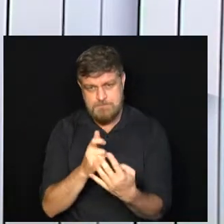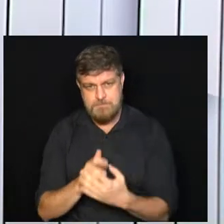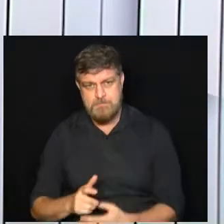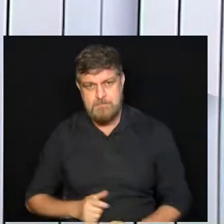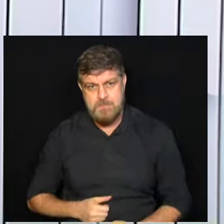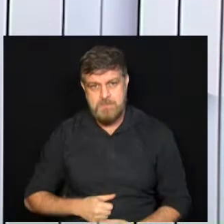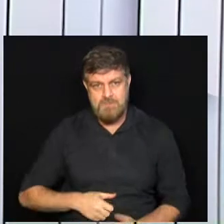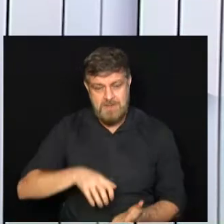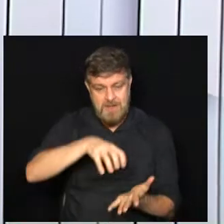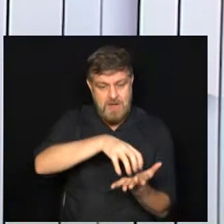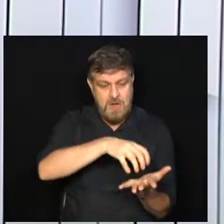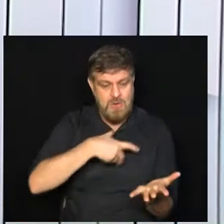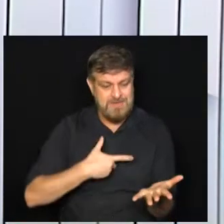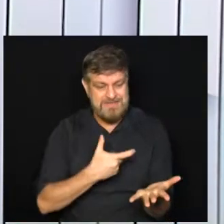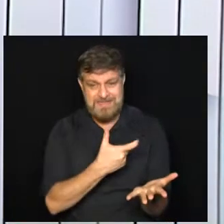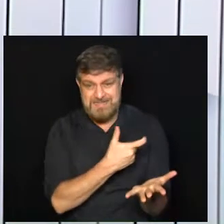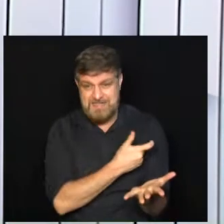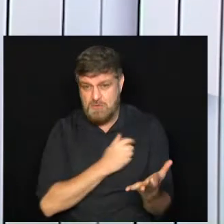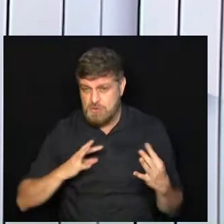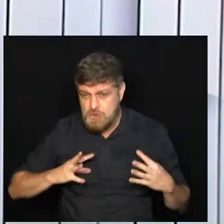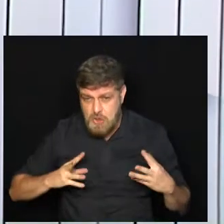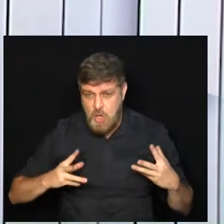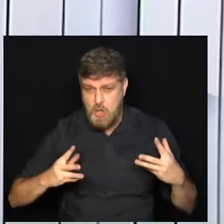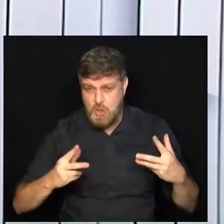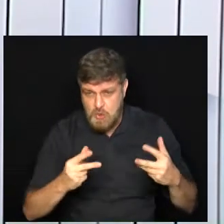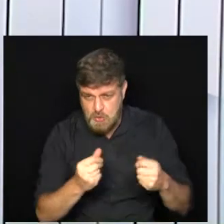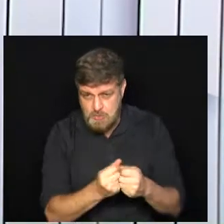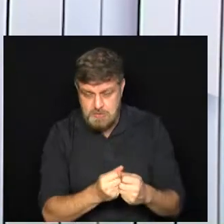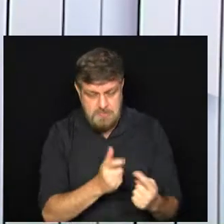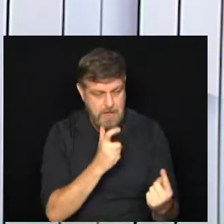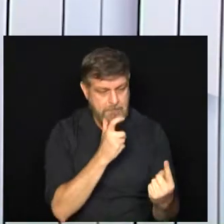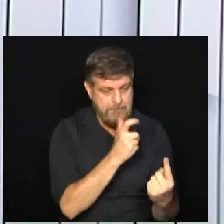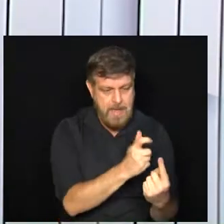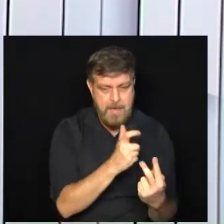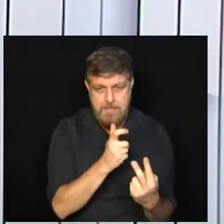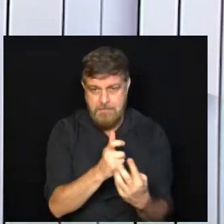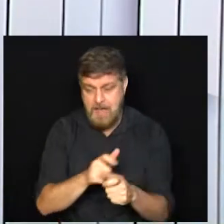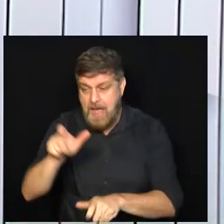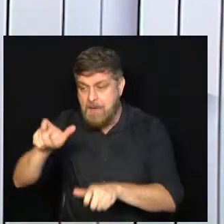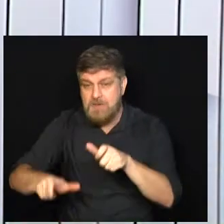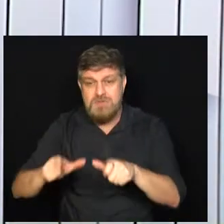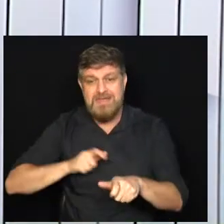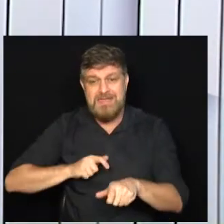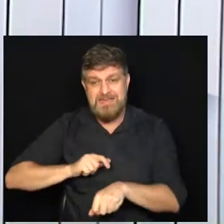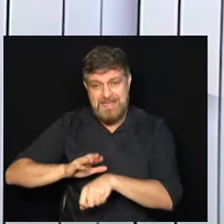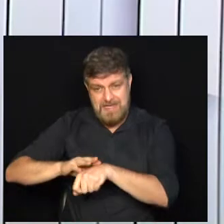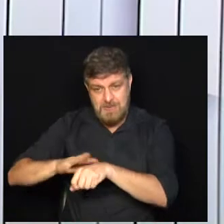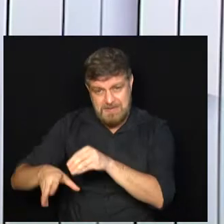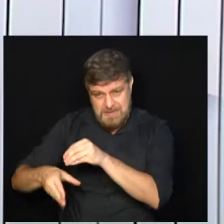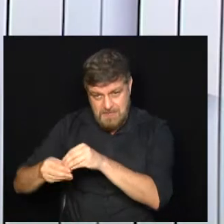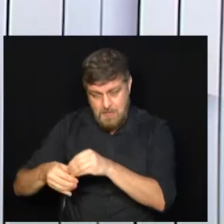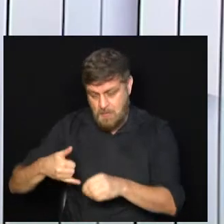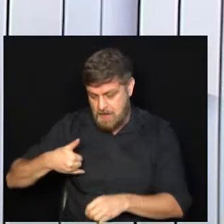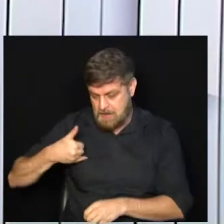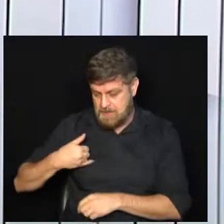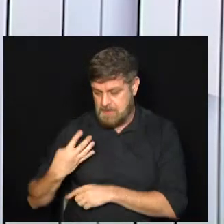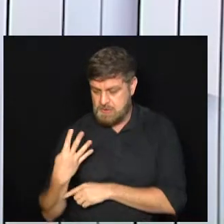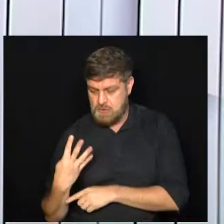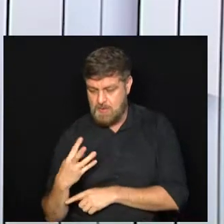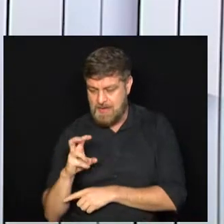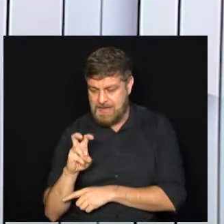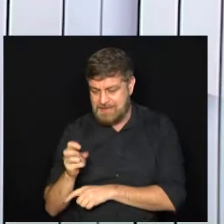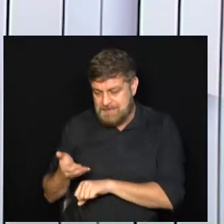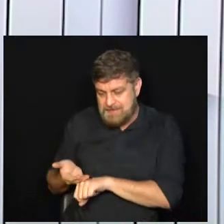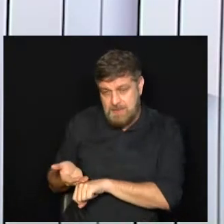de saúde estarão vacinando as pessoas com comorbidades acima dos 45 anos. Tem